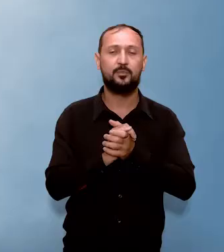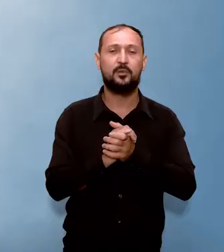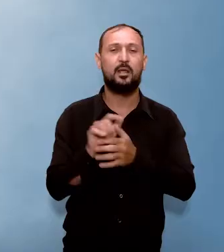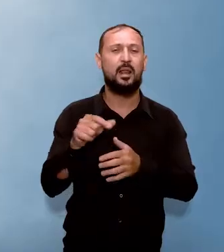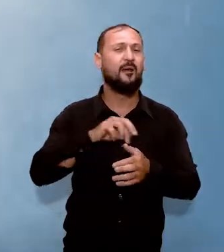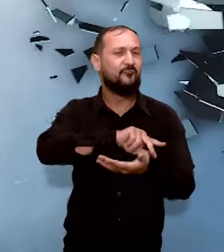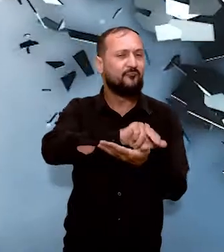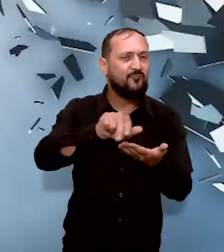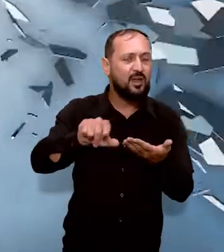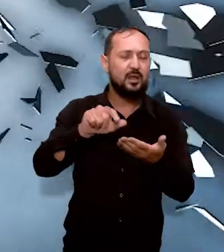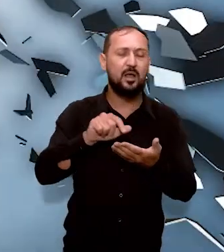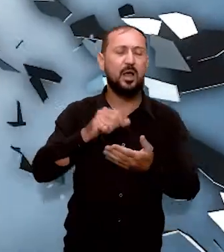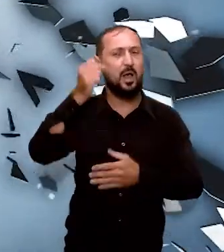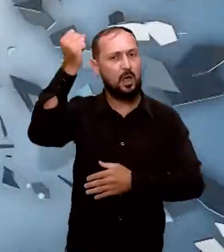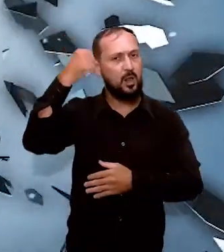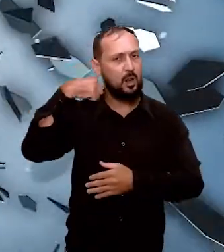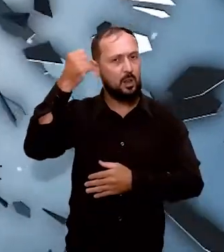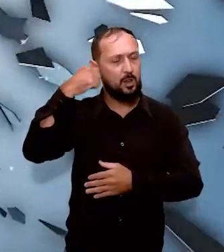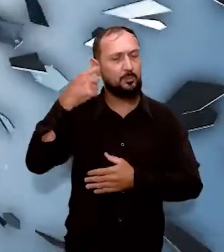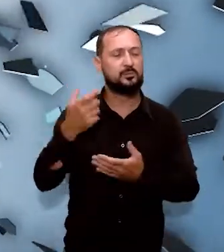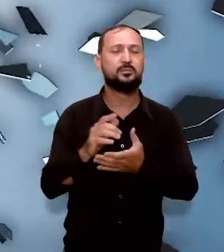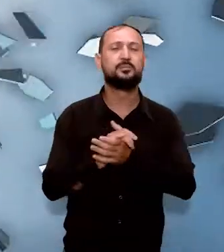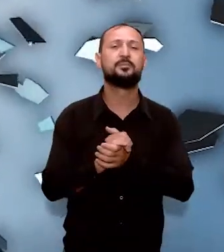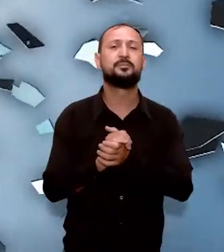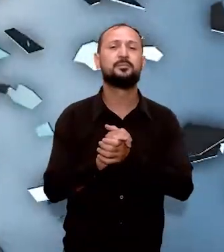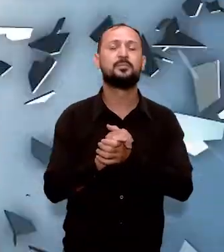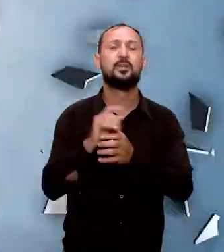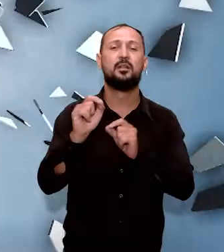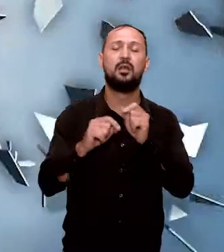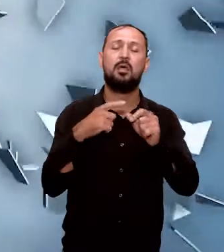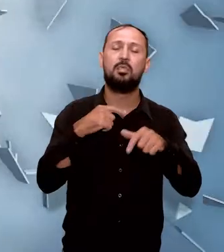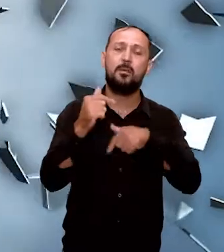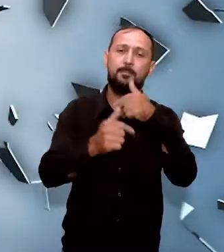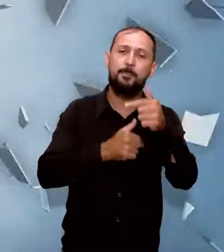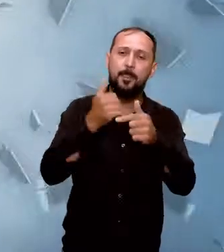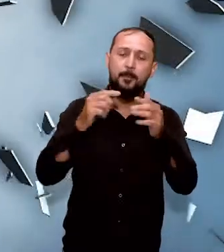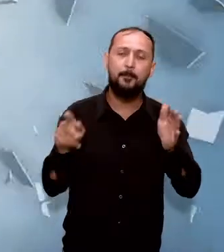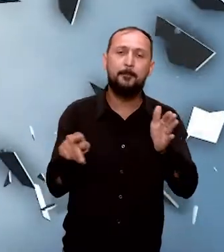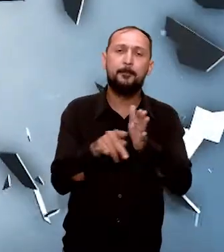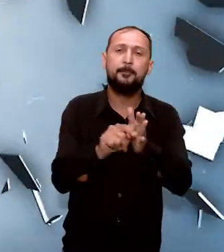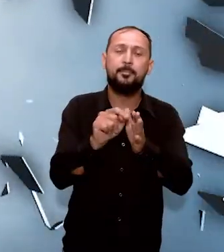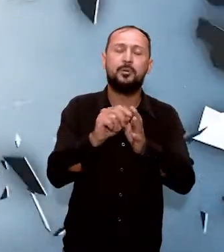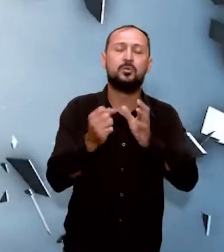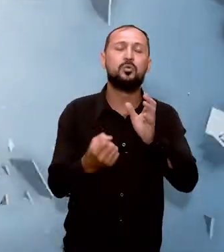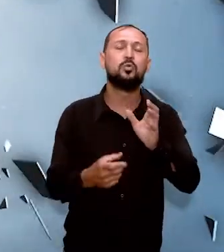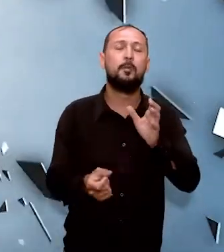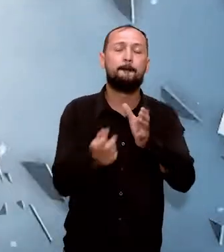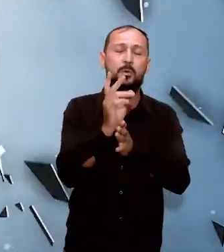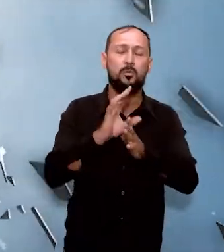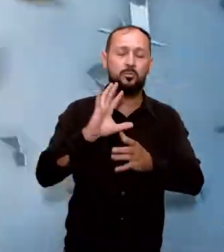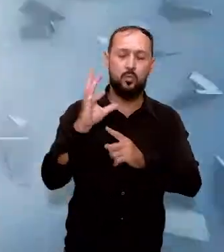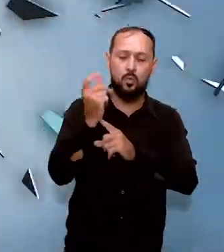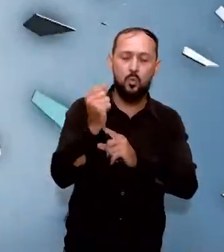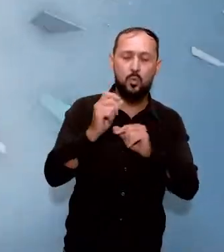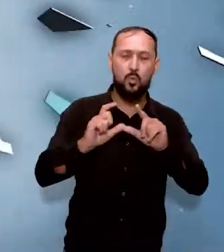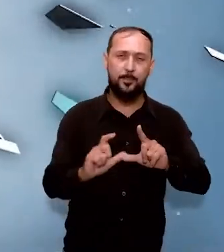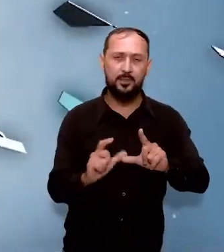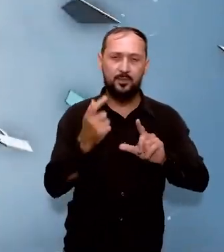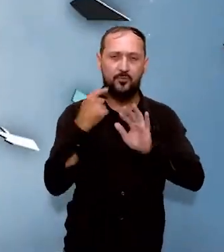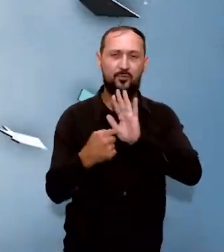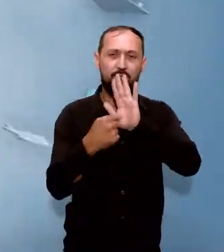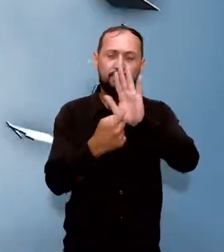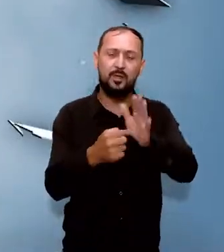pesquisadores. Artista eclética, Lúcia Martins Coelho Barbosa possui trabalhos voltados ao abstracionismo,